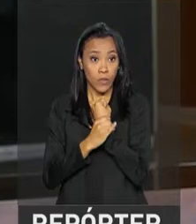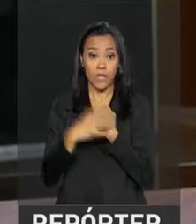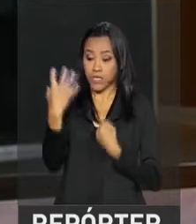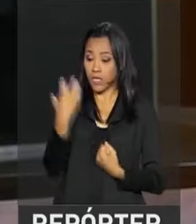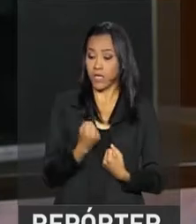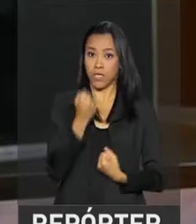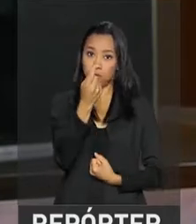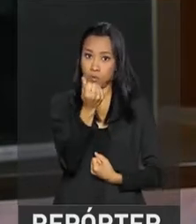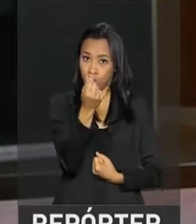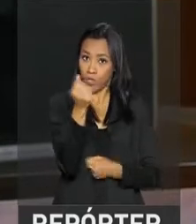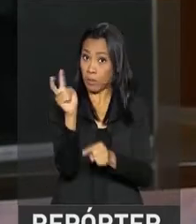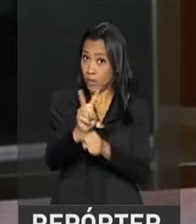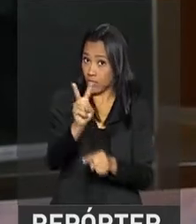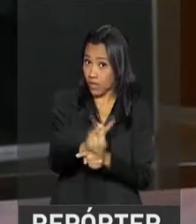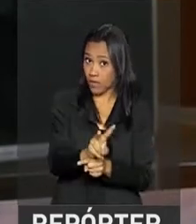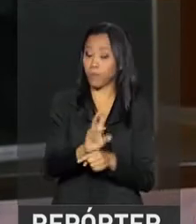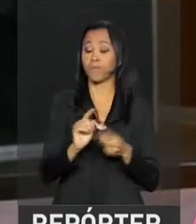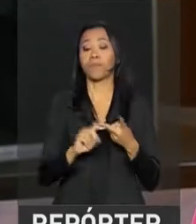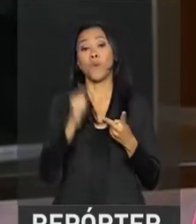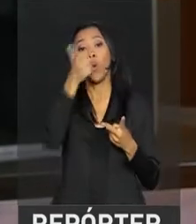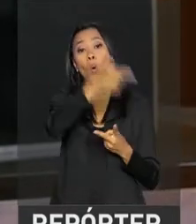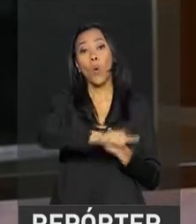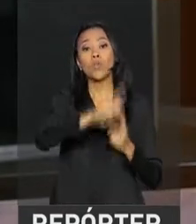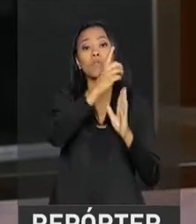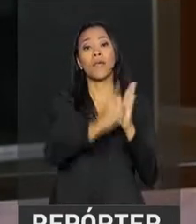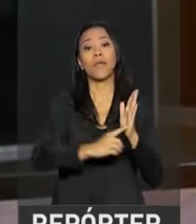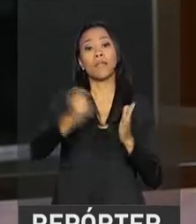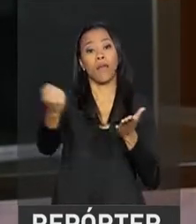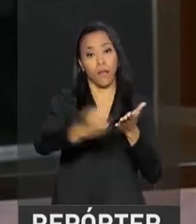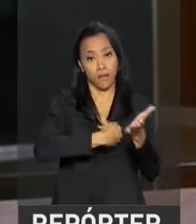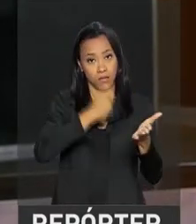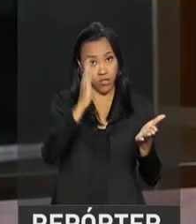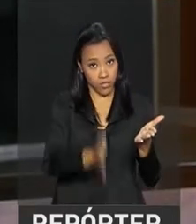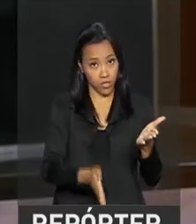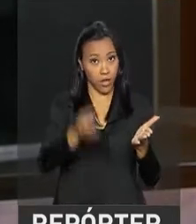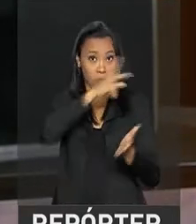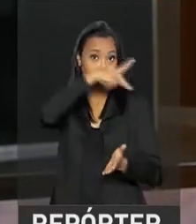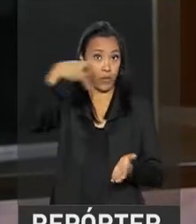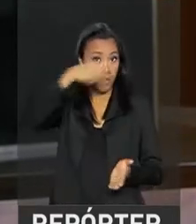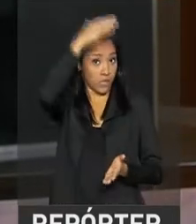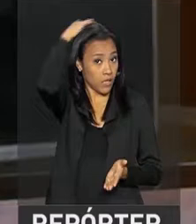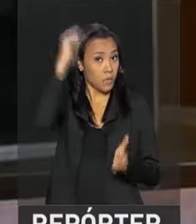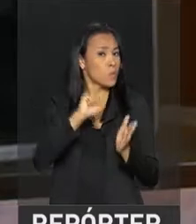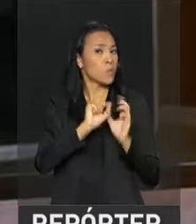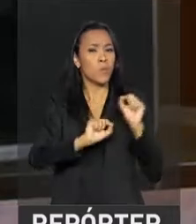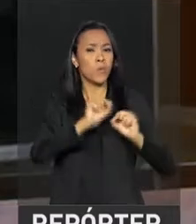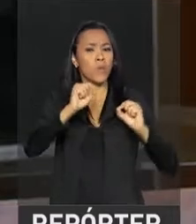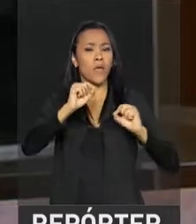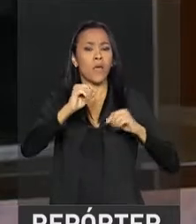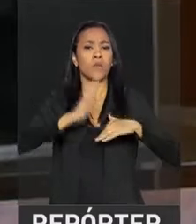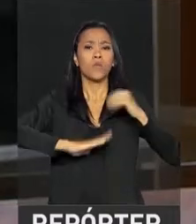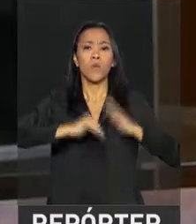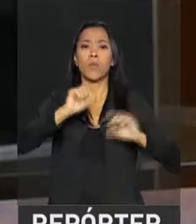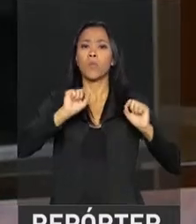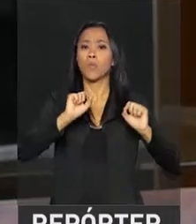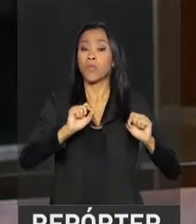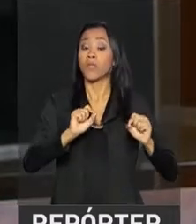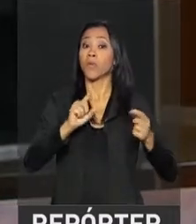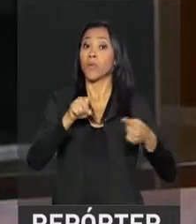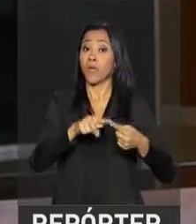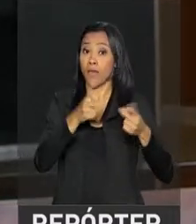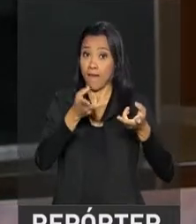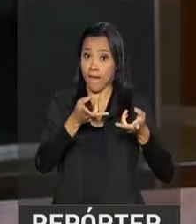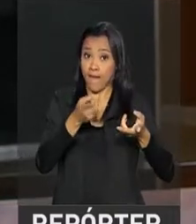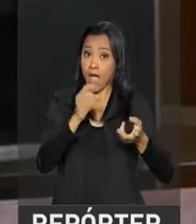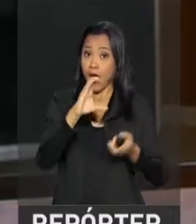dinheiro emprestado e um outro decreto assinado pelo presidente michel temer é o que inclui no programa de desestatização a